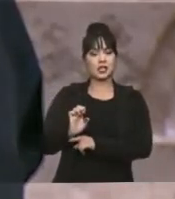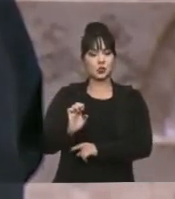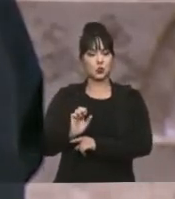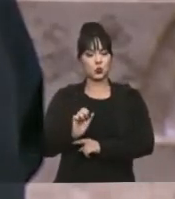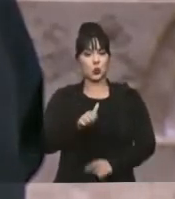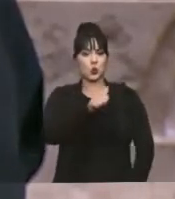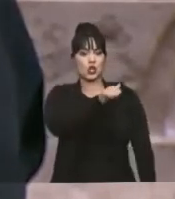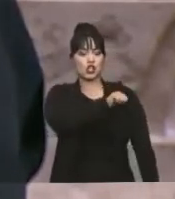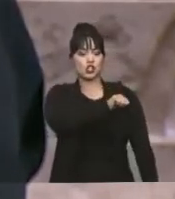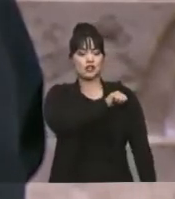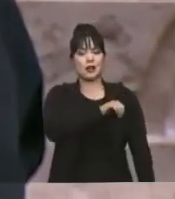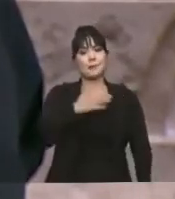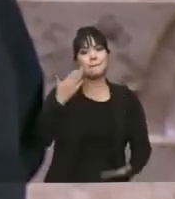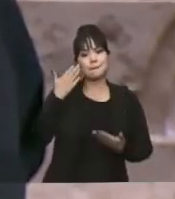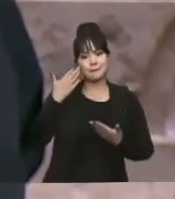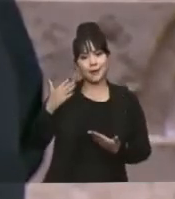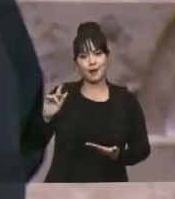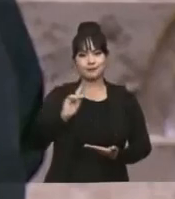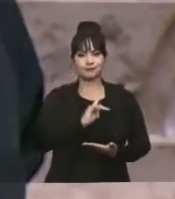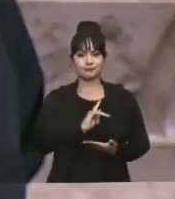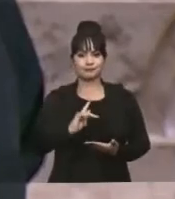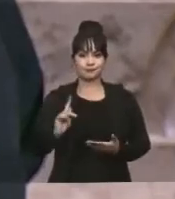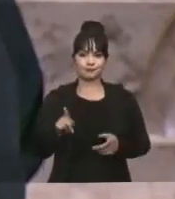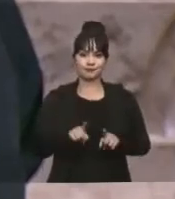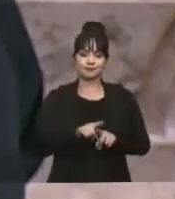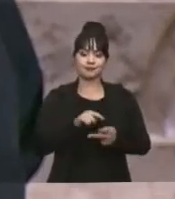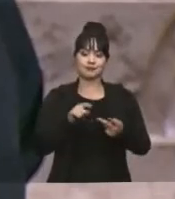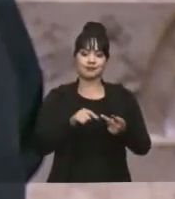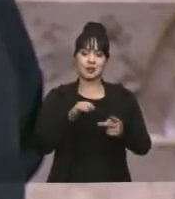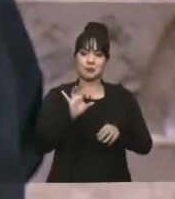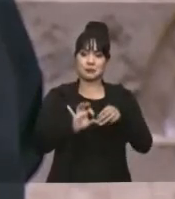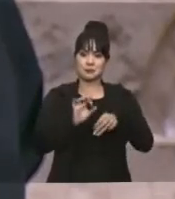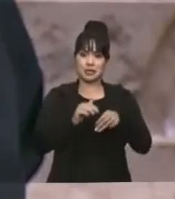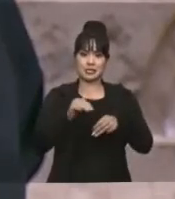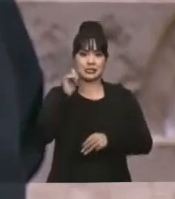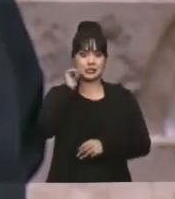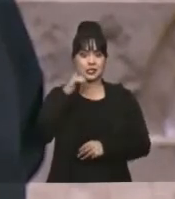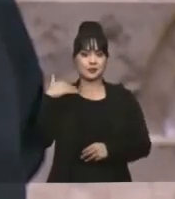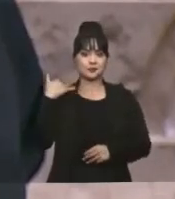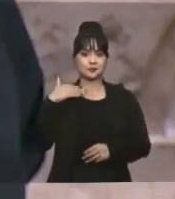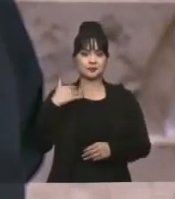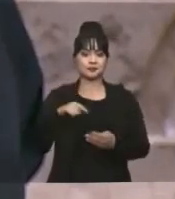Janeiro. Muito obrigado, senhora presidente, senhora ministra, senhores ministros. Obrigado pela atenção.